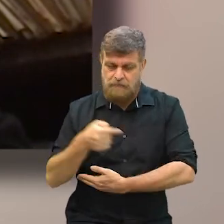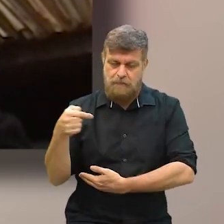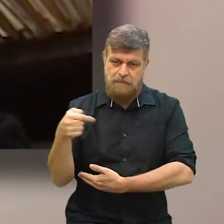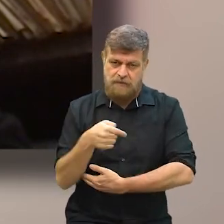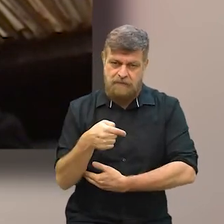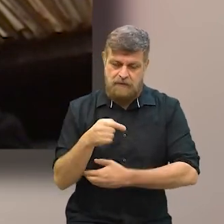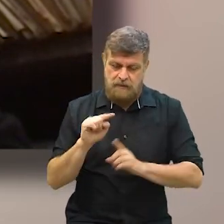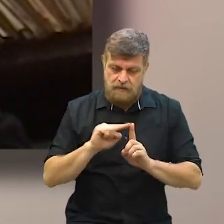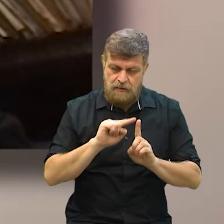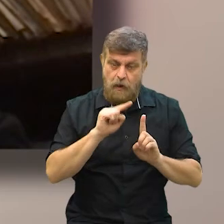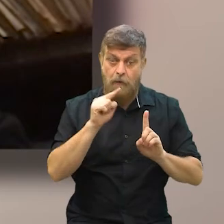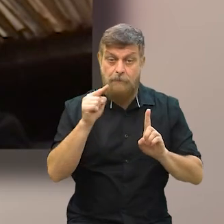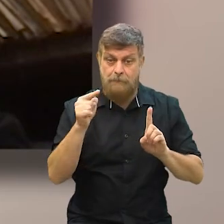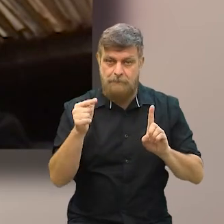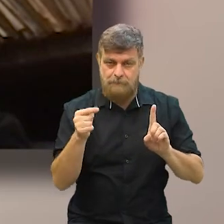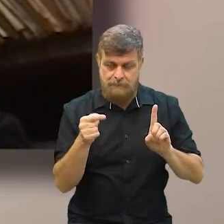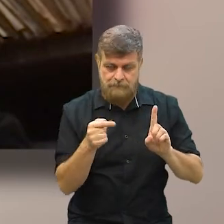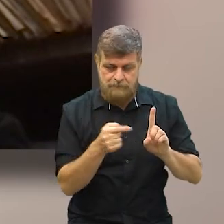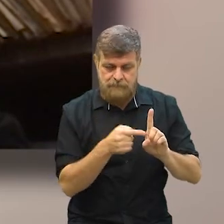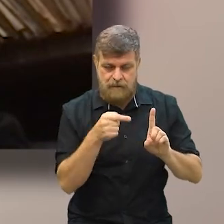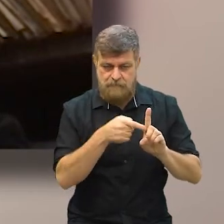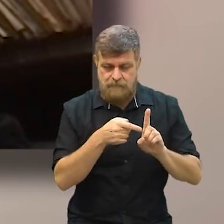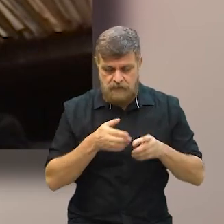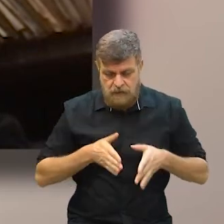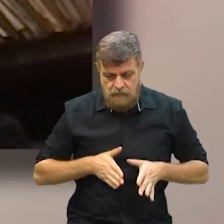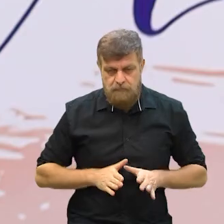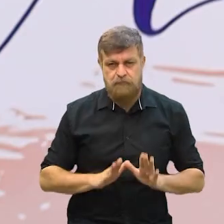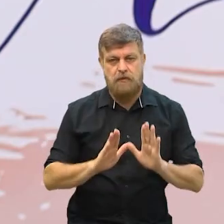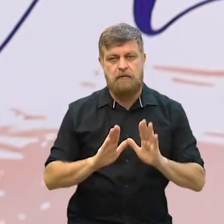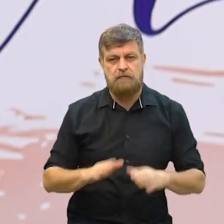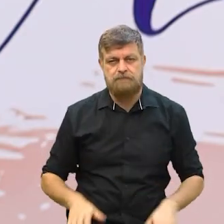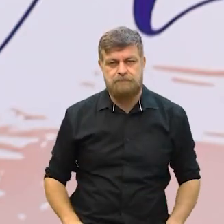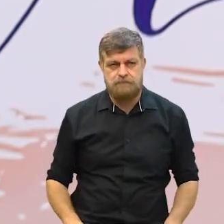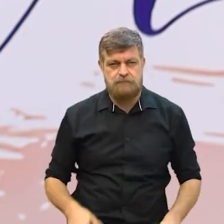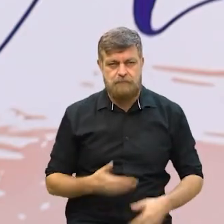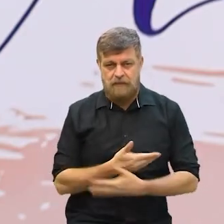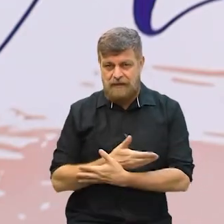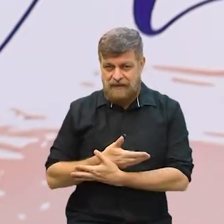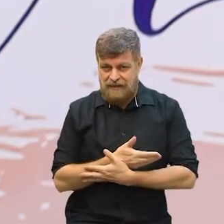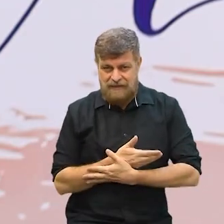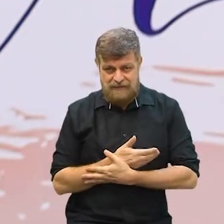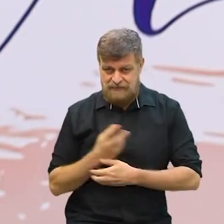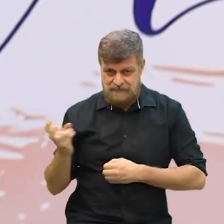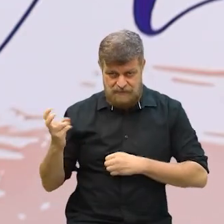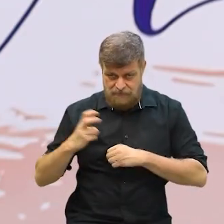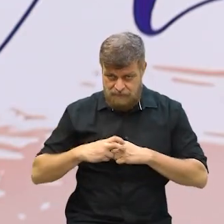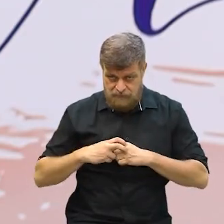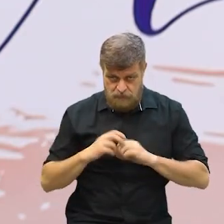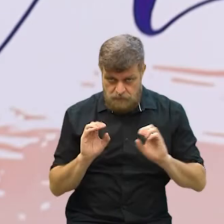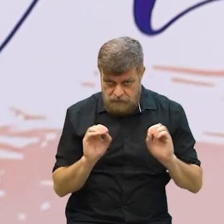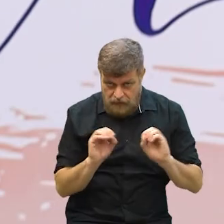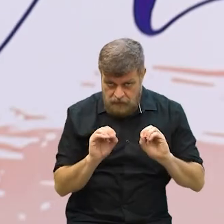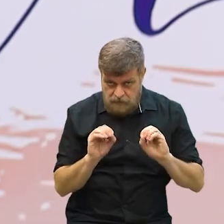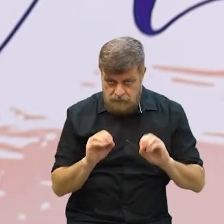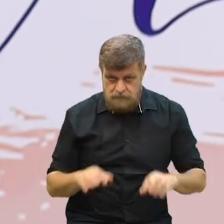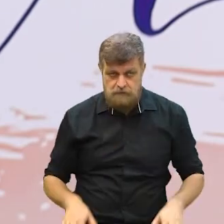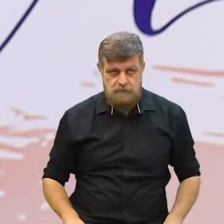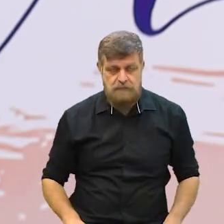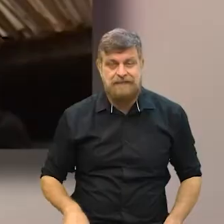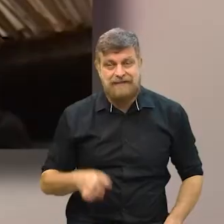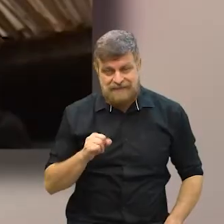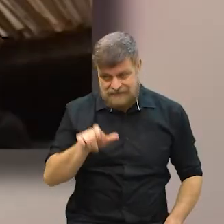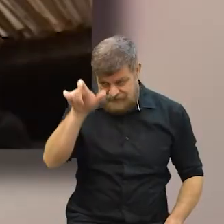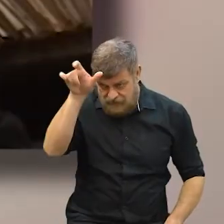do feto, da futura vida, da criança que vai nascer. A criança não nasce com o vírus, se fizer tudo